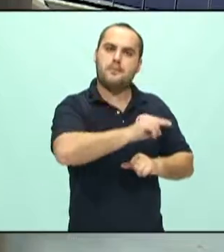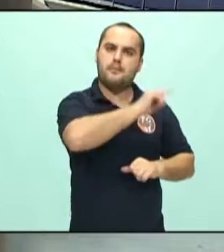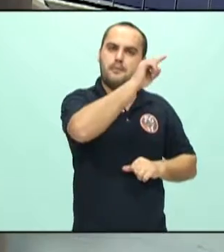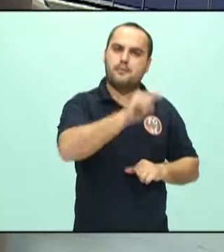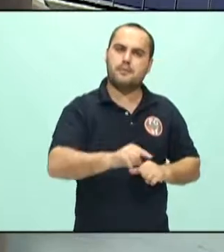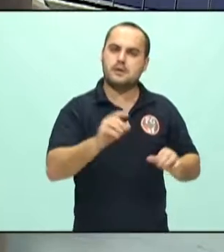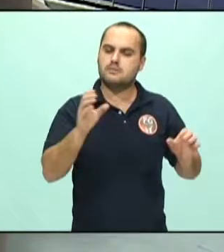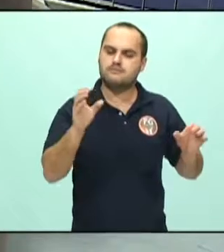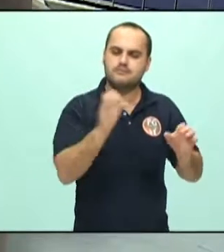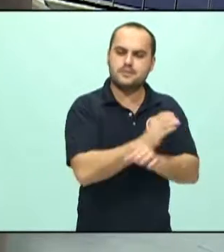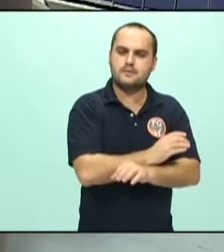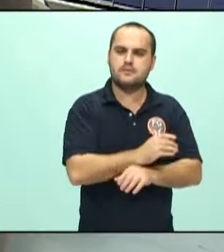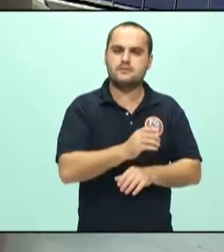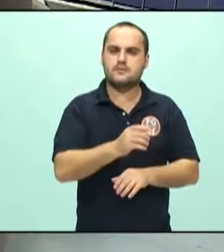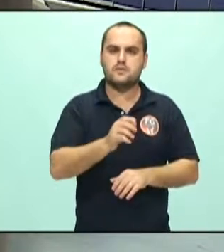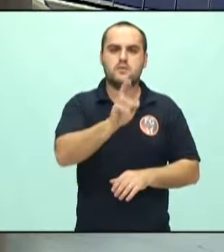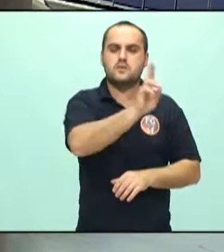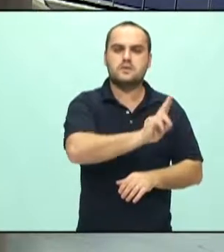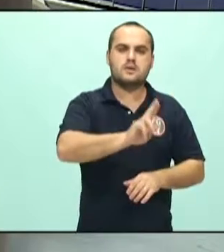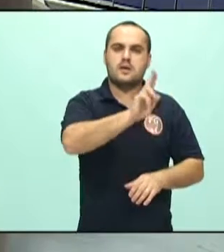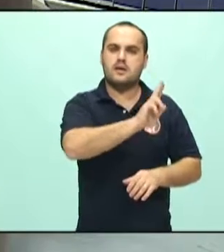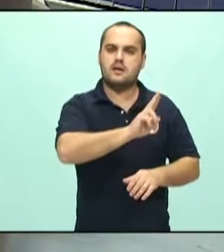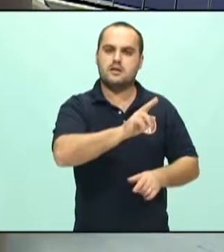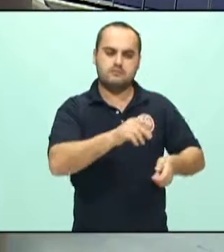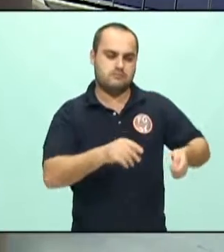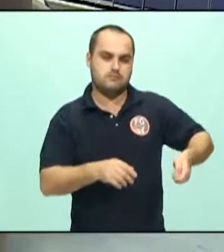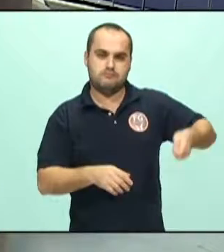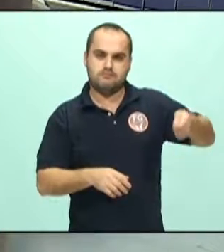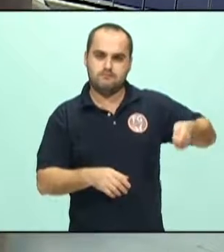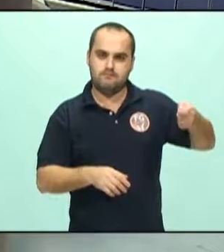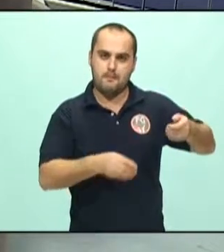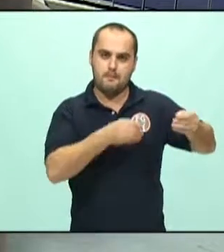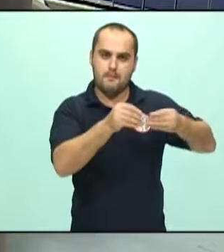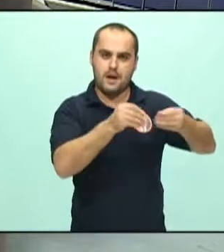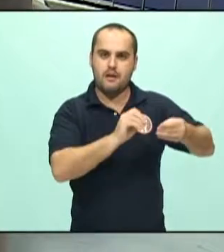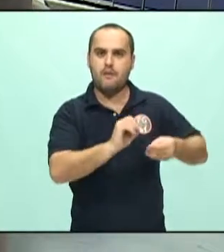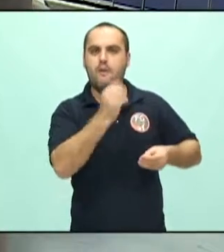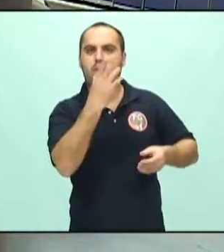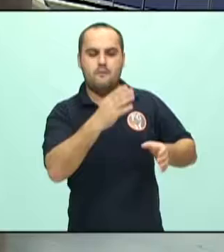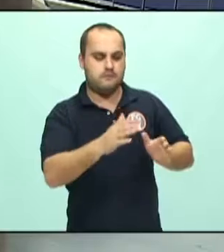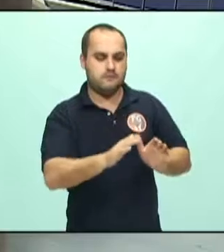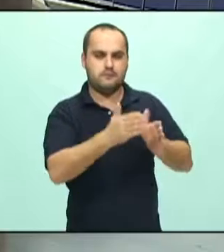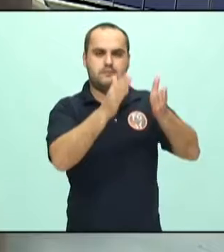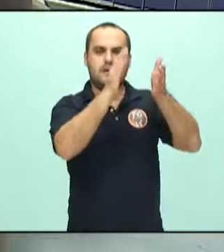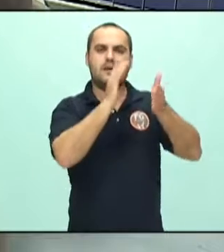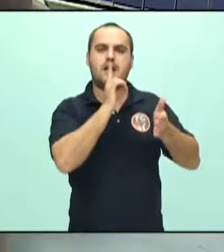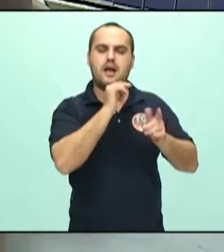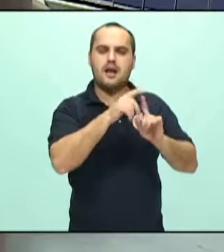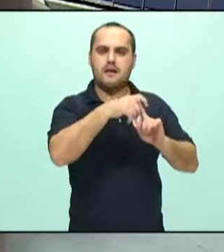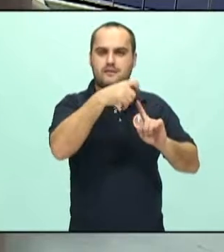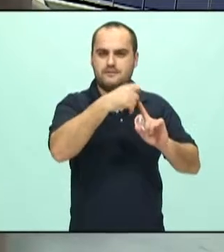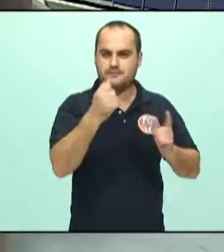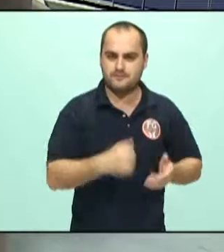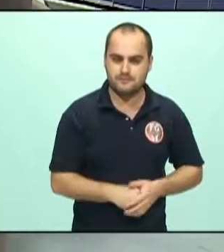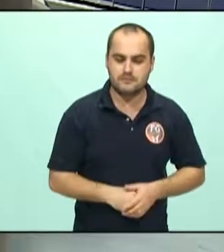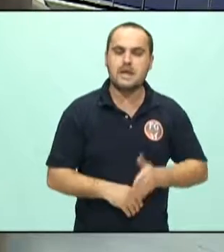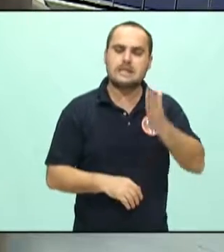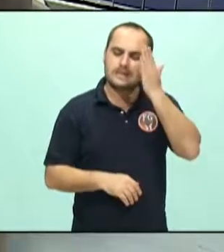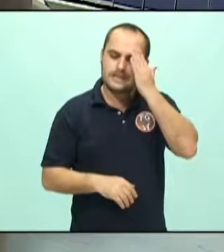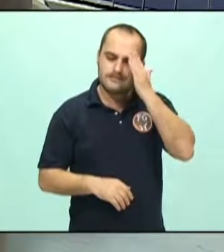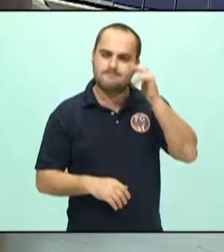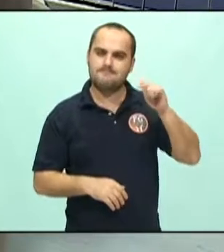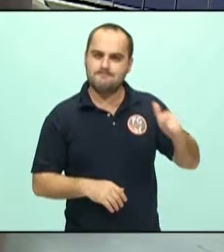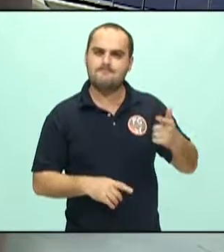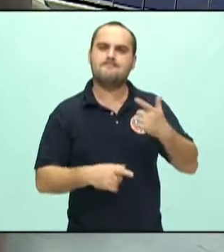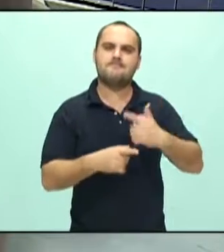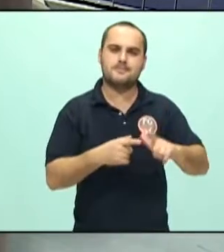plásticas e garrafas pet e gente sabe que a esses materiais causam o problema no aterro sanitário